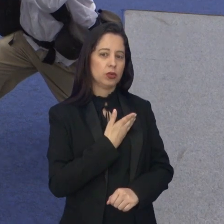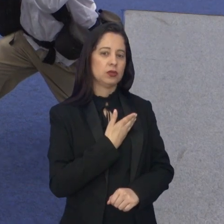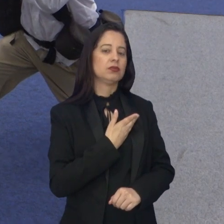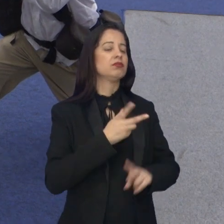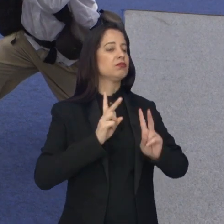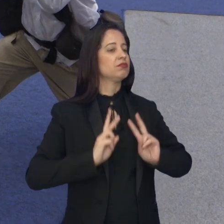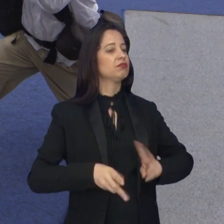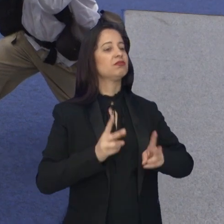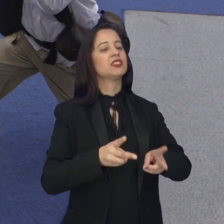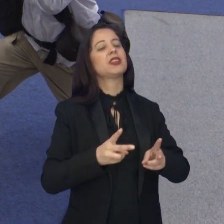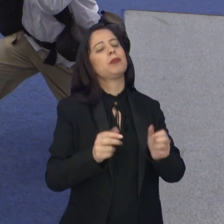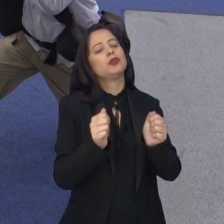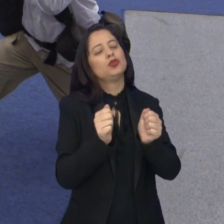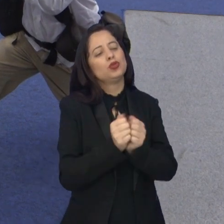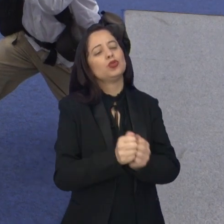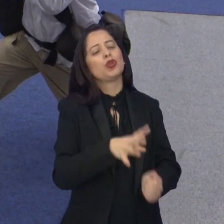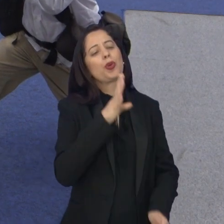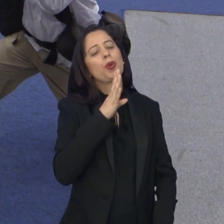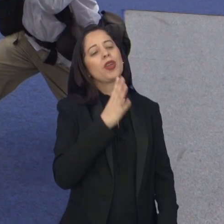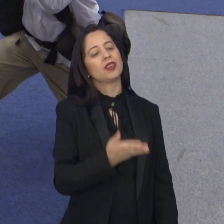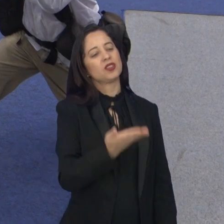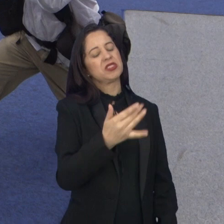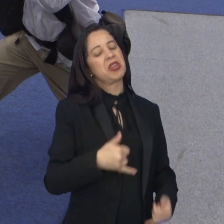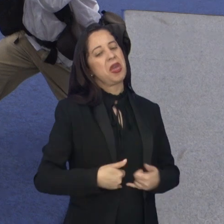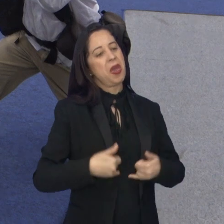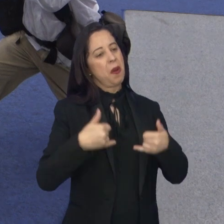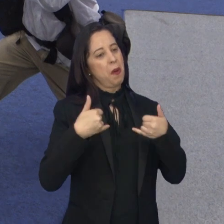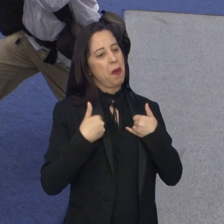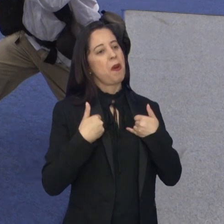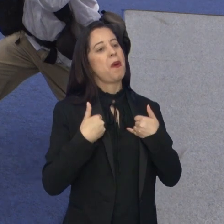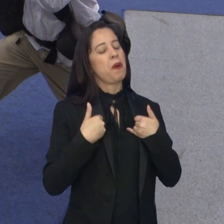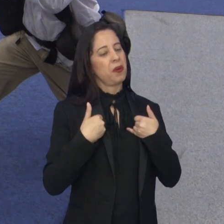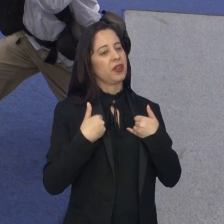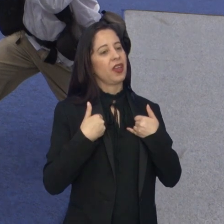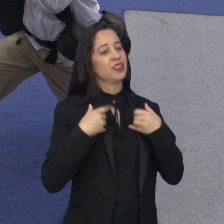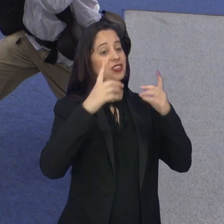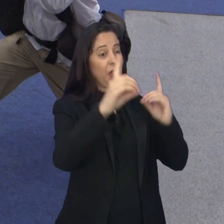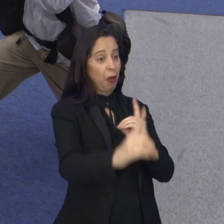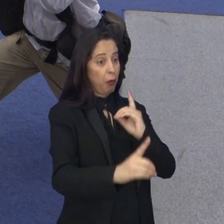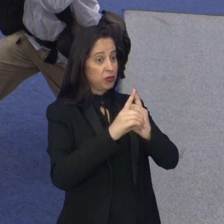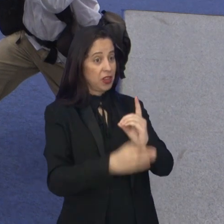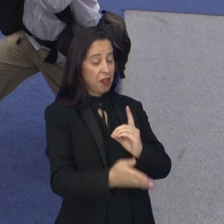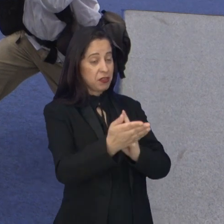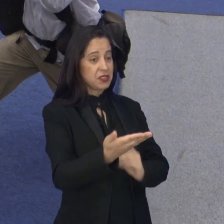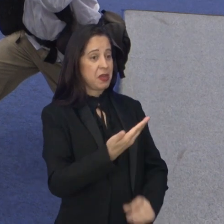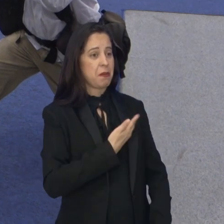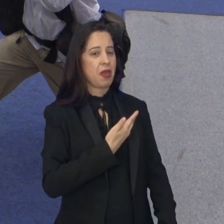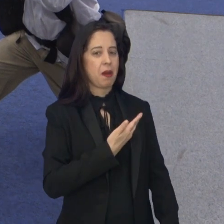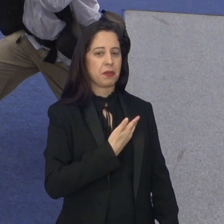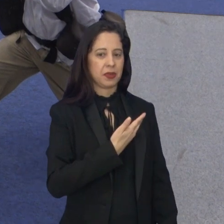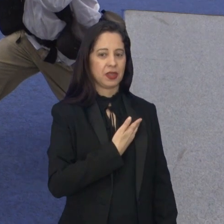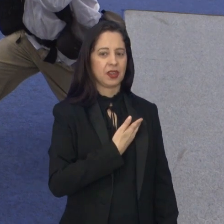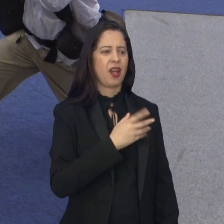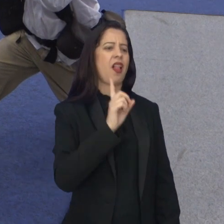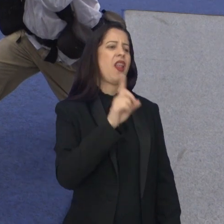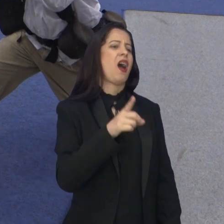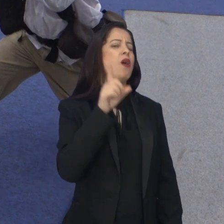gente reconhece. E eu tenho muito orgulho de ter reconhecido você como minha amiga. Lá nos